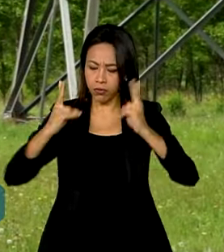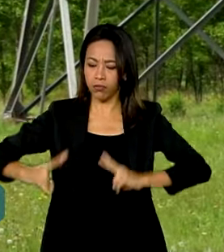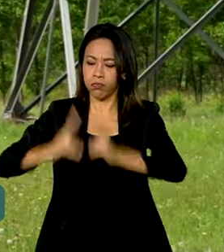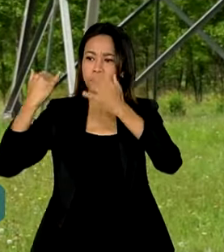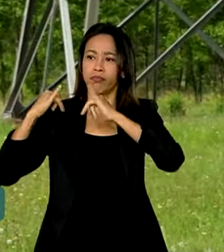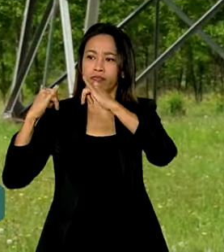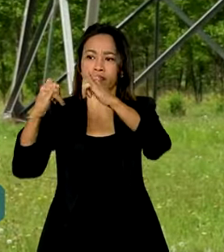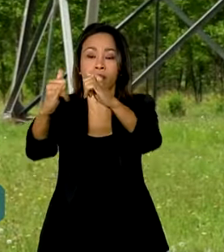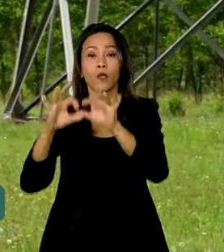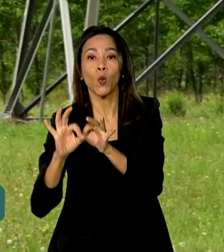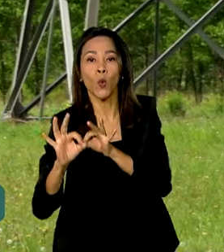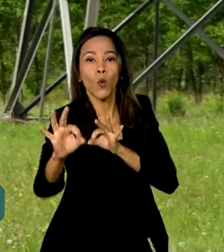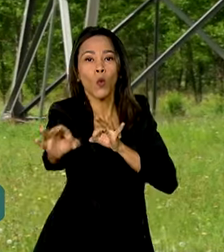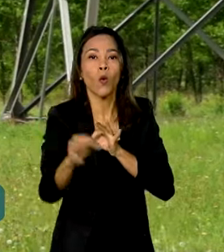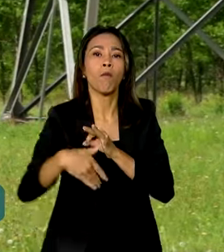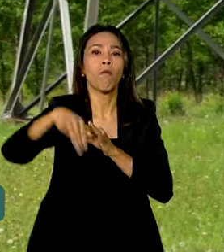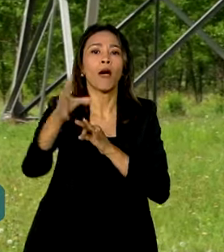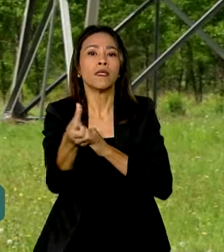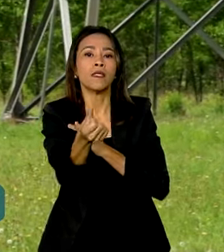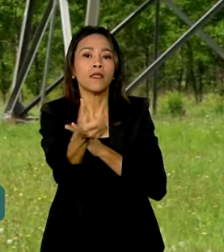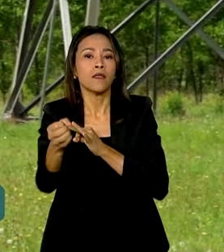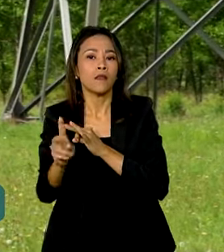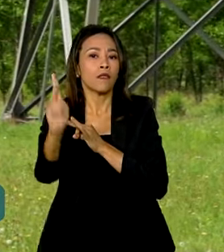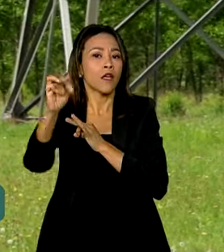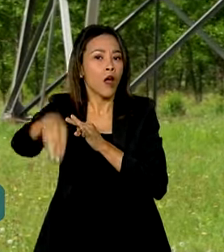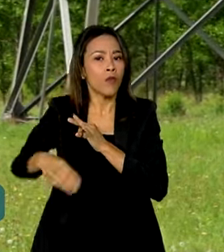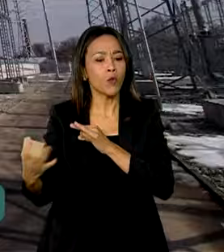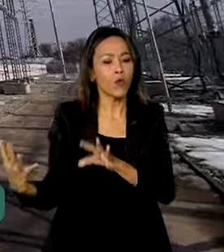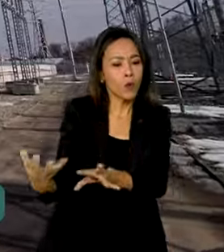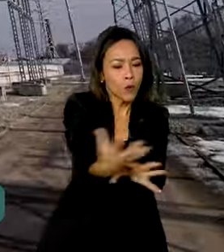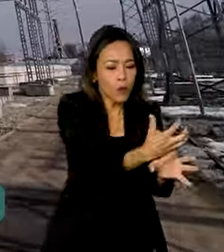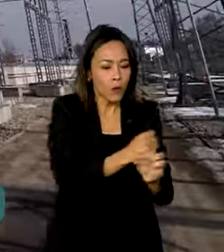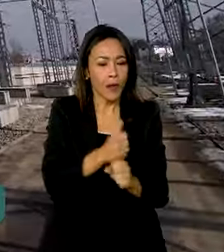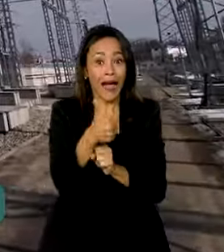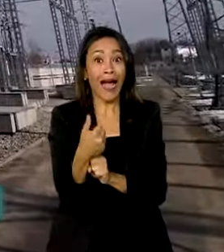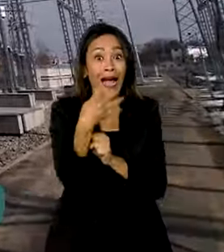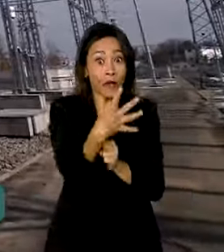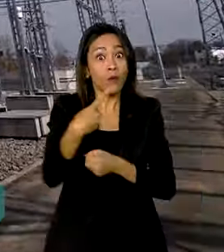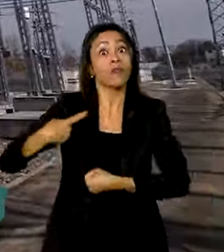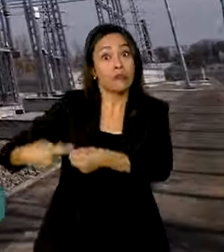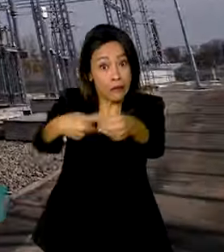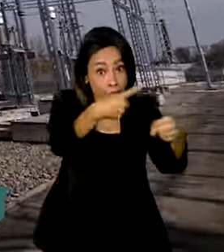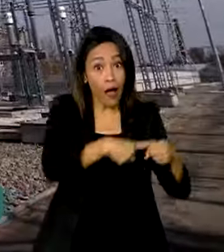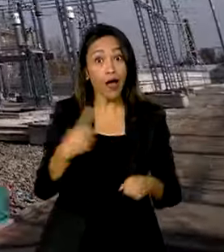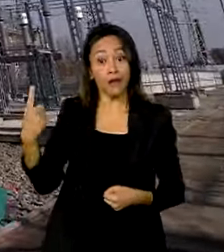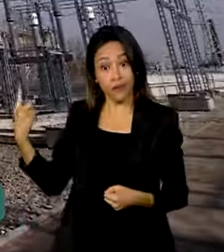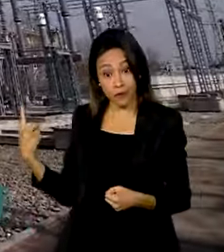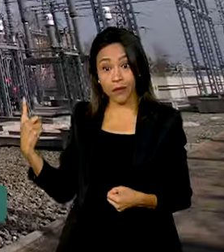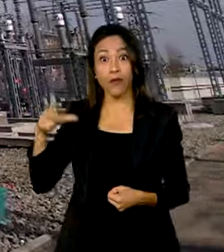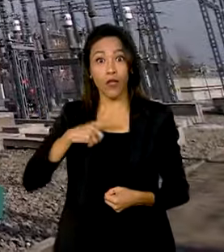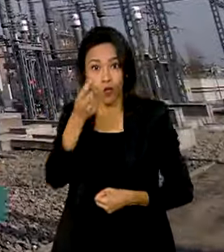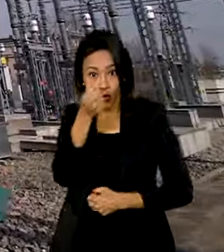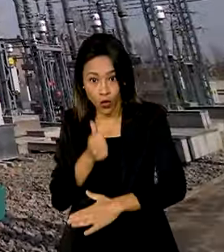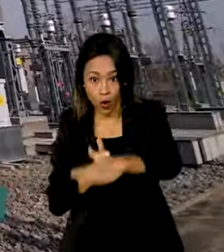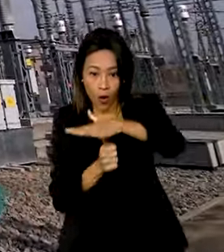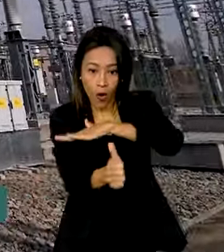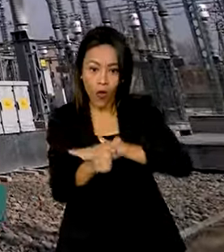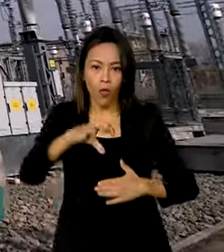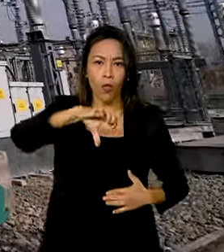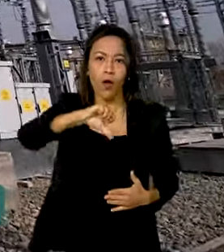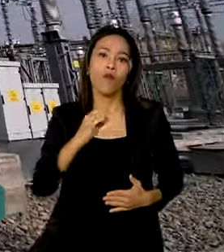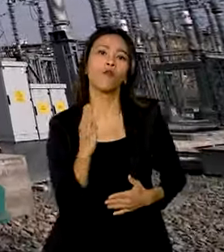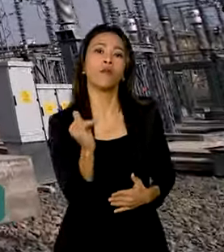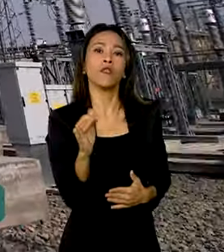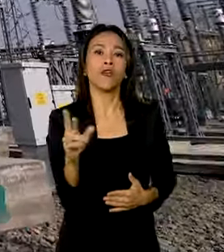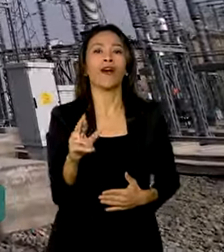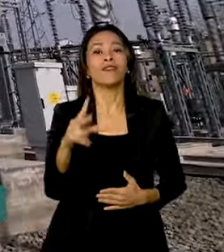600 quilômetros de linhas de transmissão em 14 cidades do estado, o empreendimento prevê investimentos de 9 bilhões de reais e deve